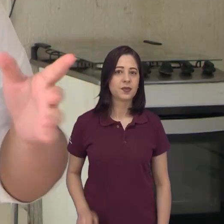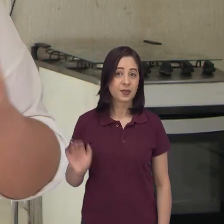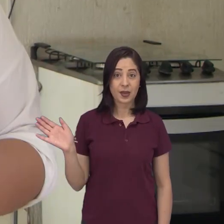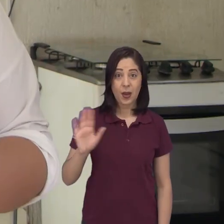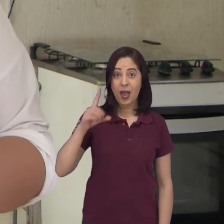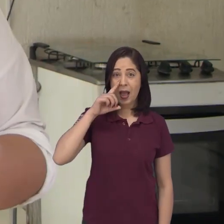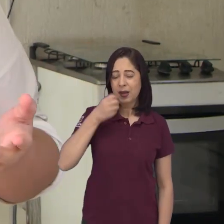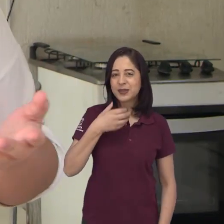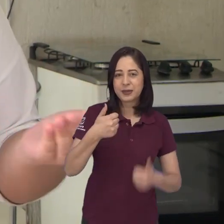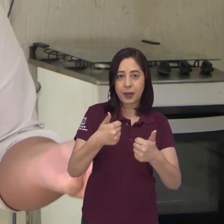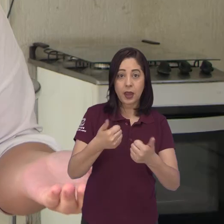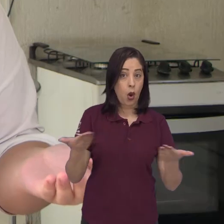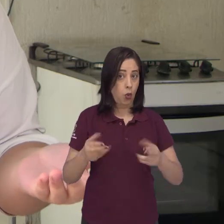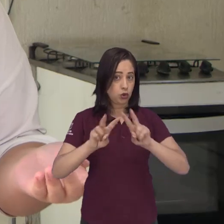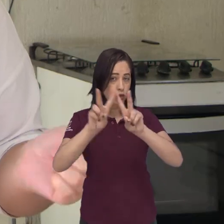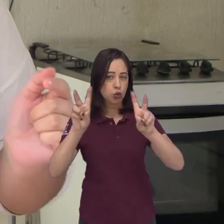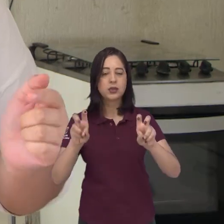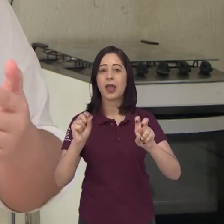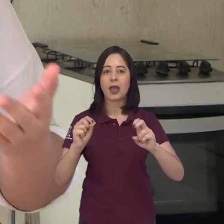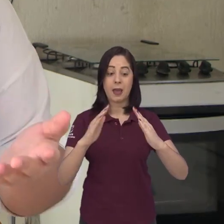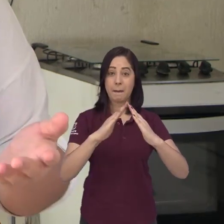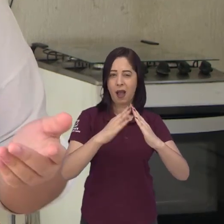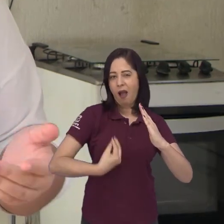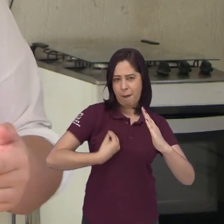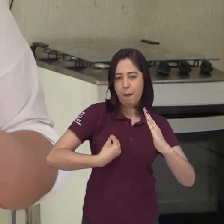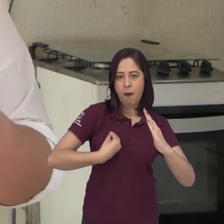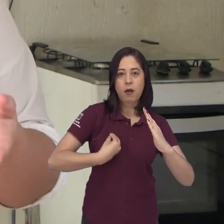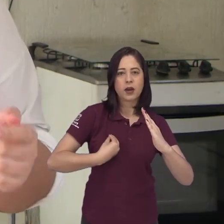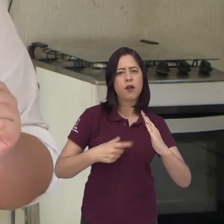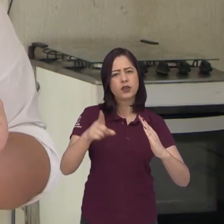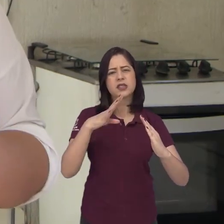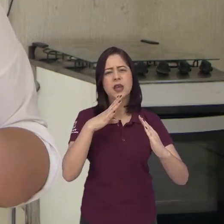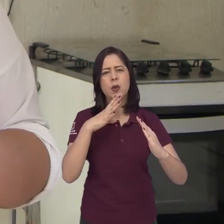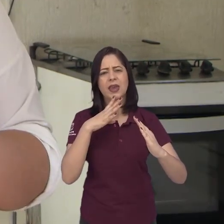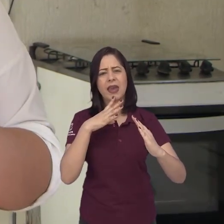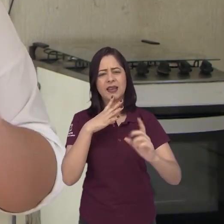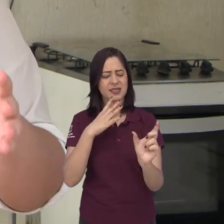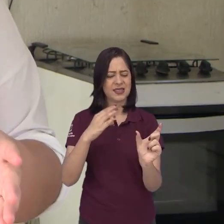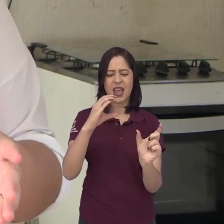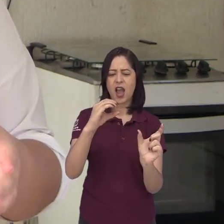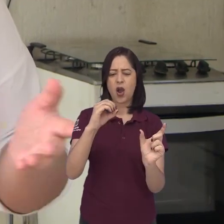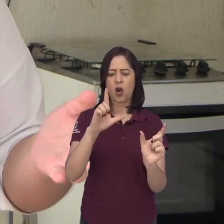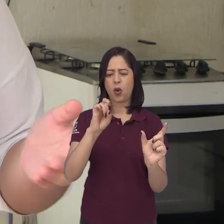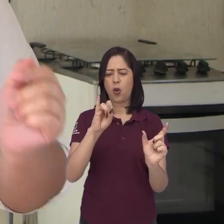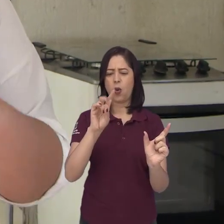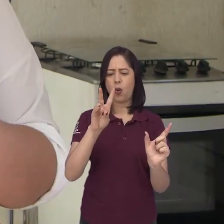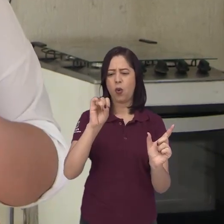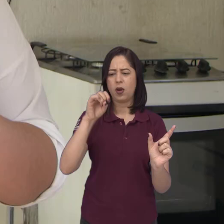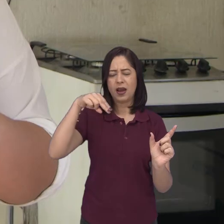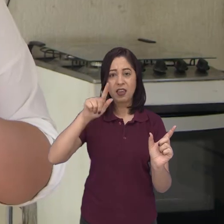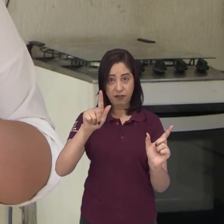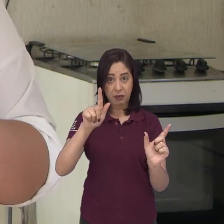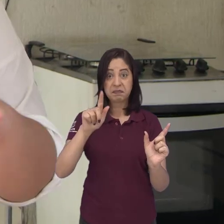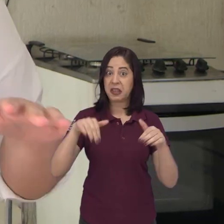Oi, Dani, tudo bem? Bom, hoje o programa está falando sobre habitação e você conhece uma tendência chamada co-living? Pois é, aqui